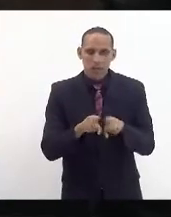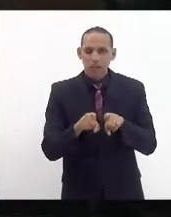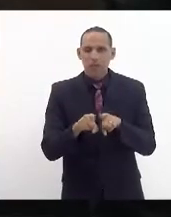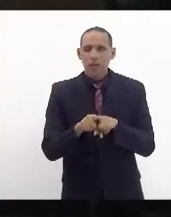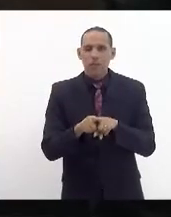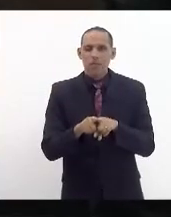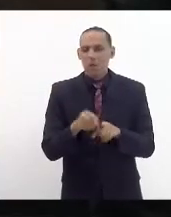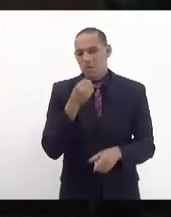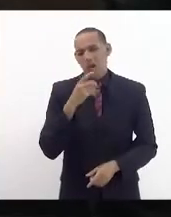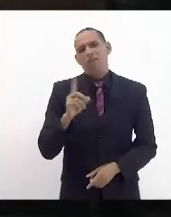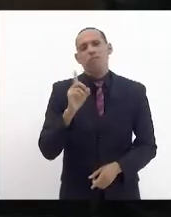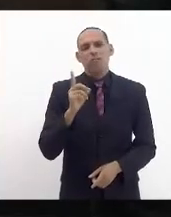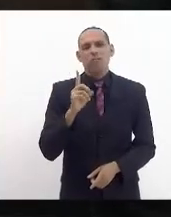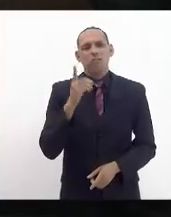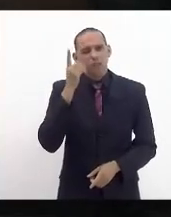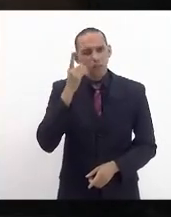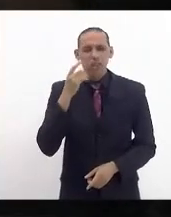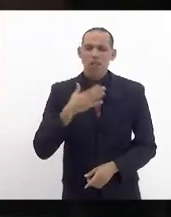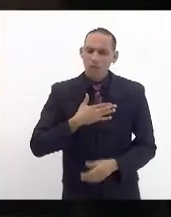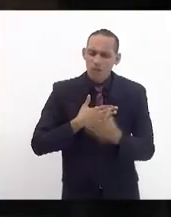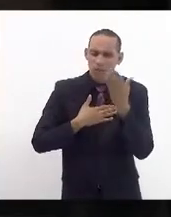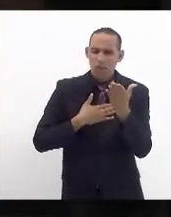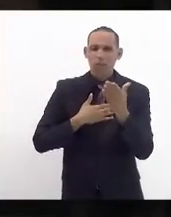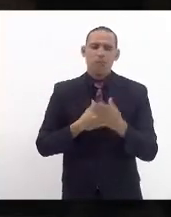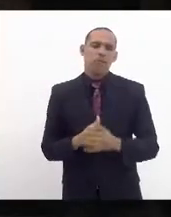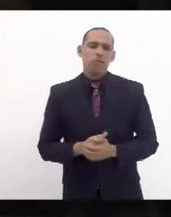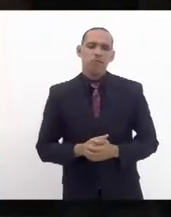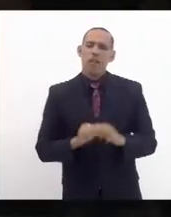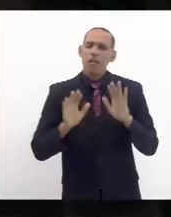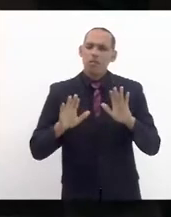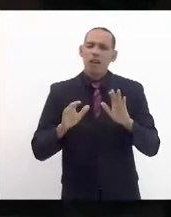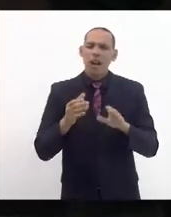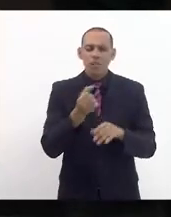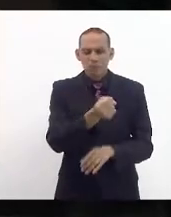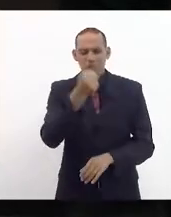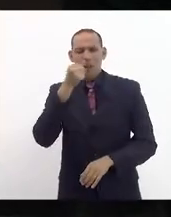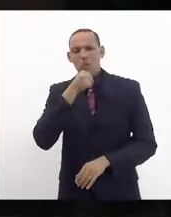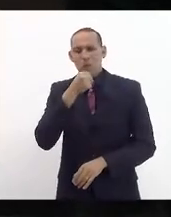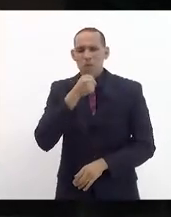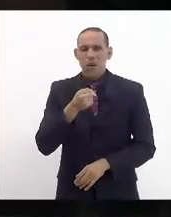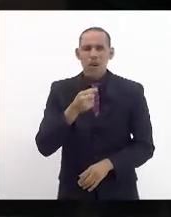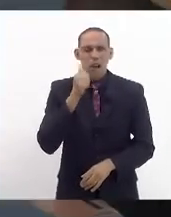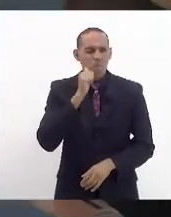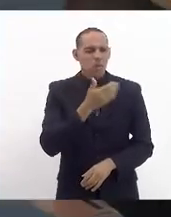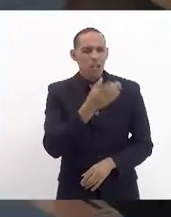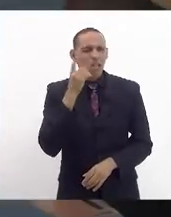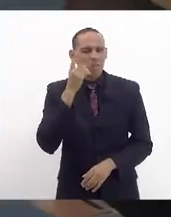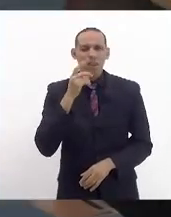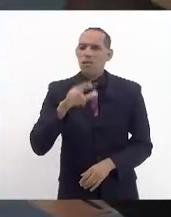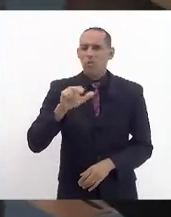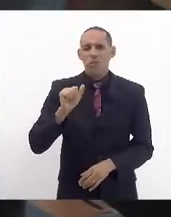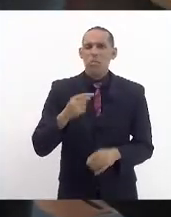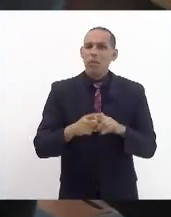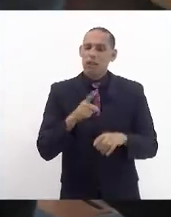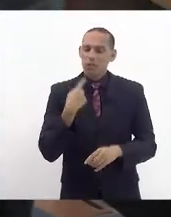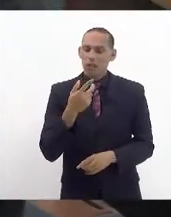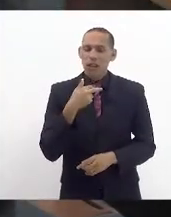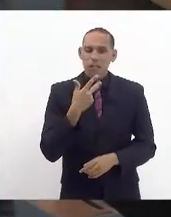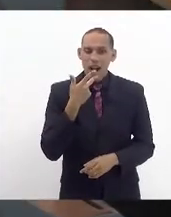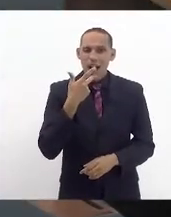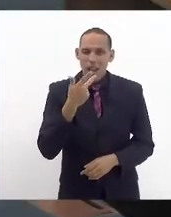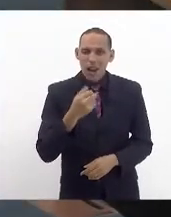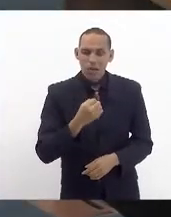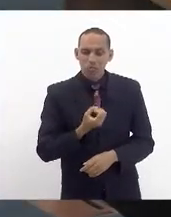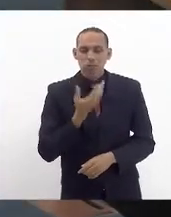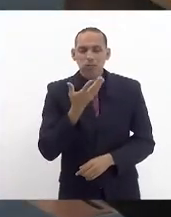é bom, deputado. Gosto muito de Vossa Excelência. Mas não puxe o microfone das deputadas, porque nós temos o direito de fala, como todos